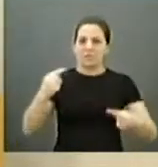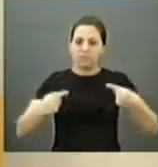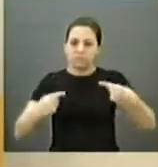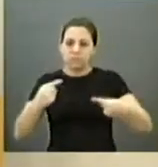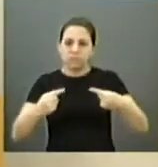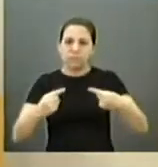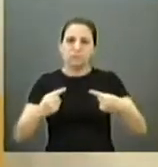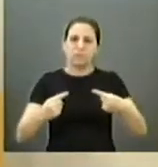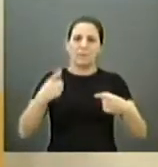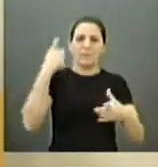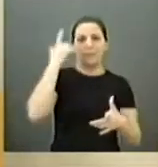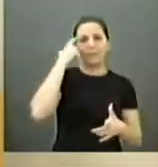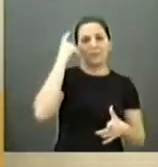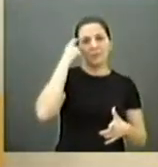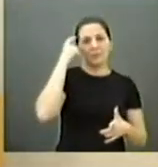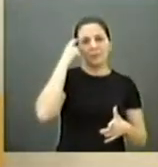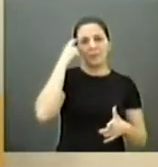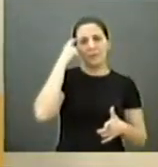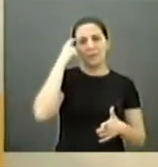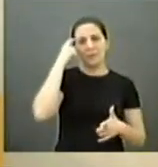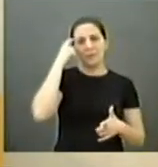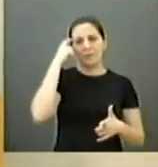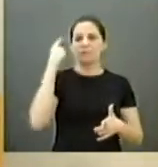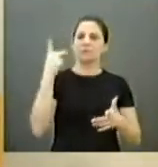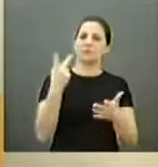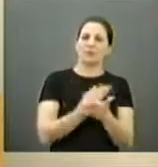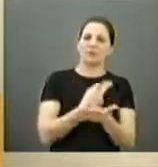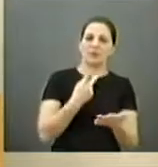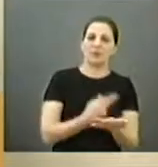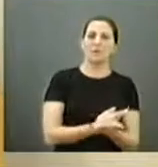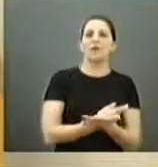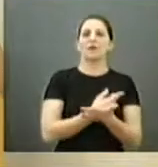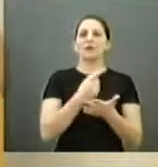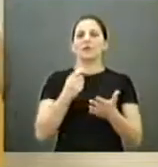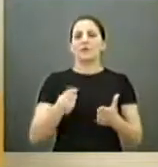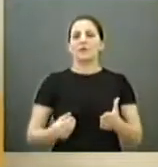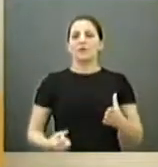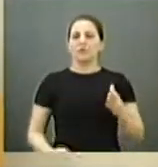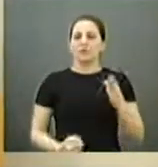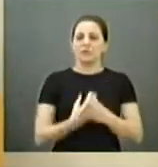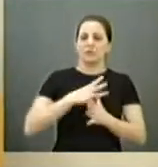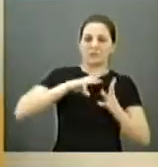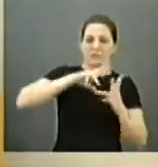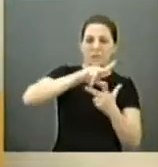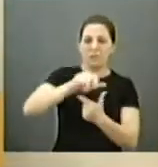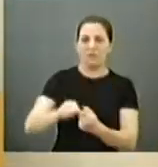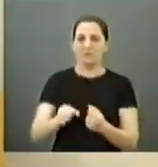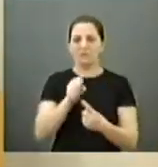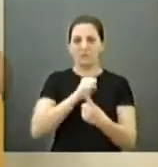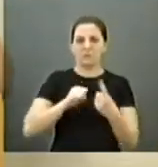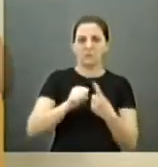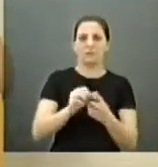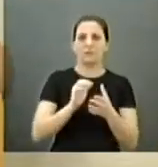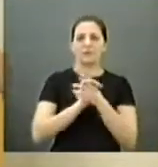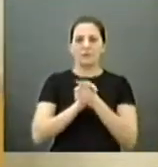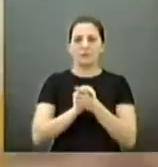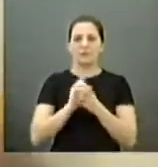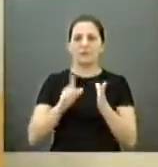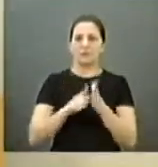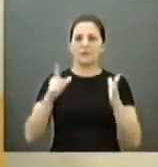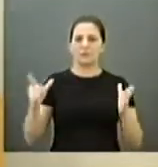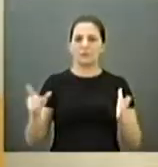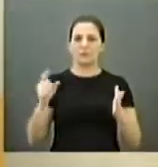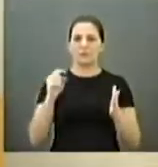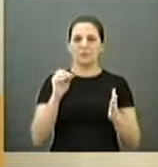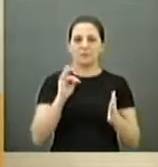pensamento equivocado não seja predominante na sociedade. E aproveitar para parabenizar o jornal Tribuna Impressa e a sua equipe,